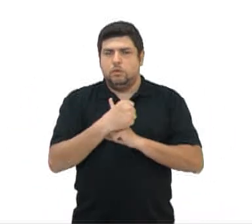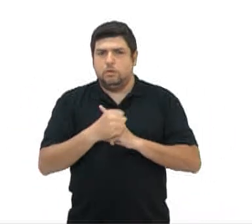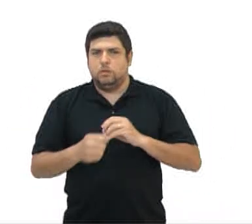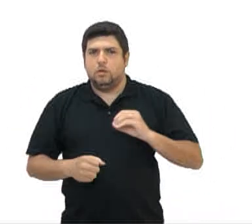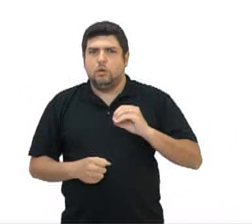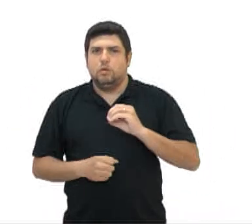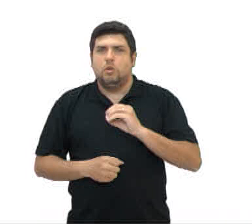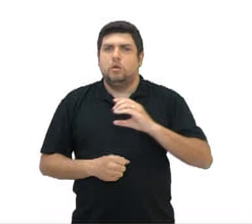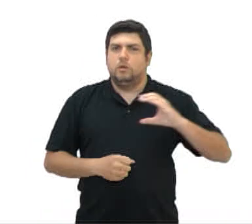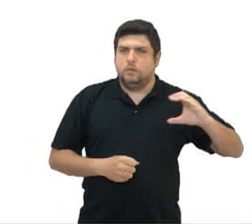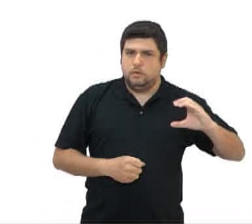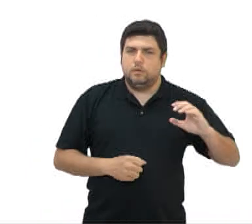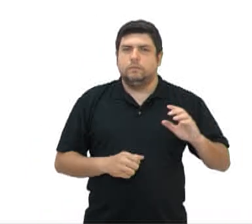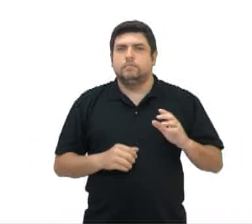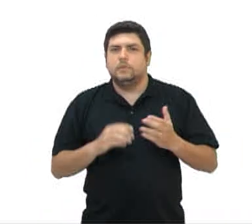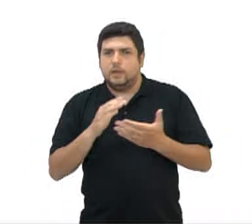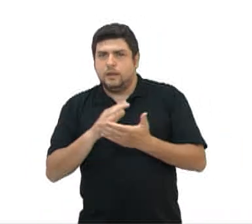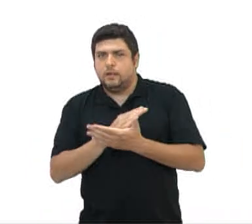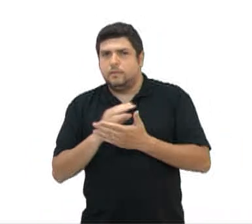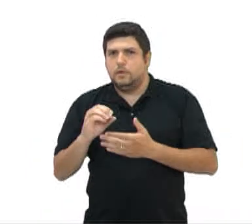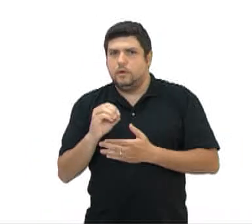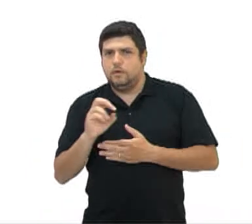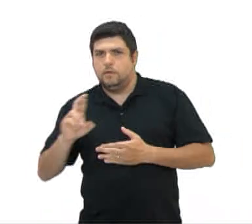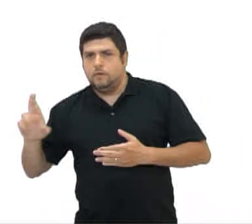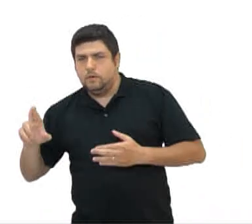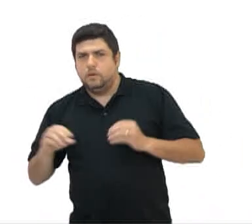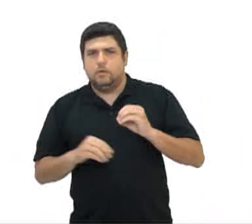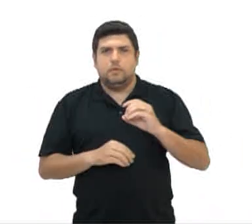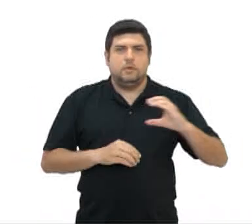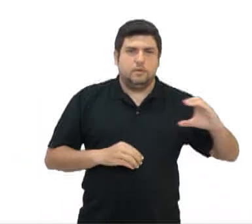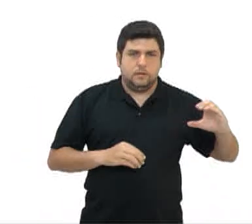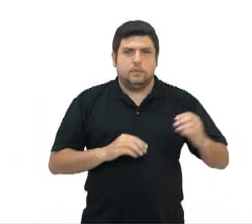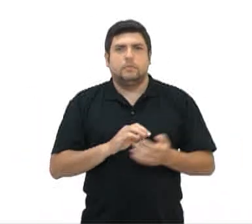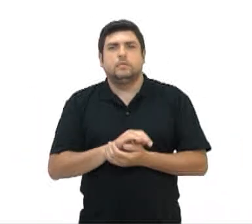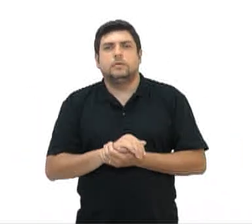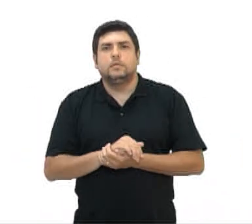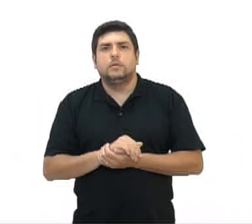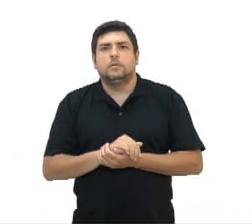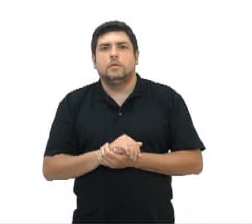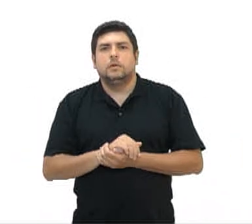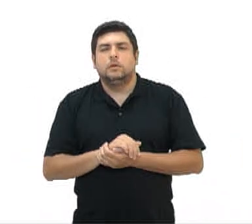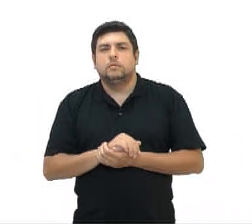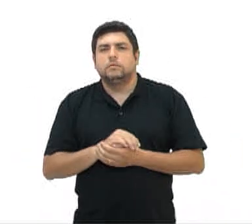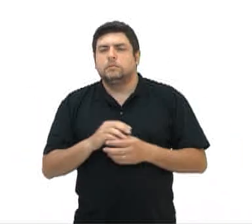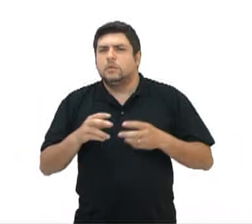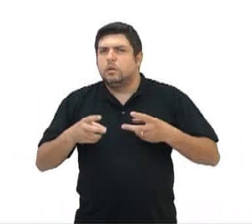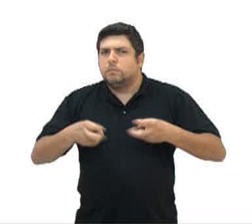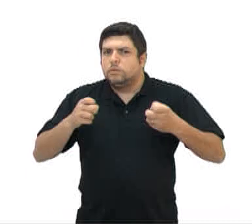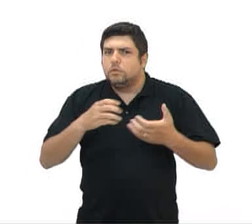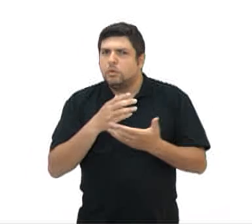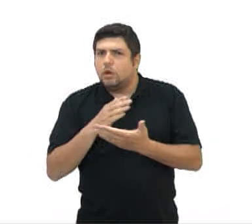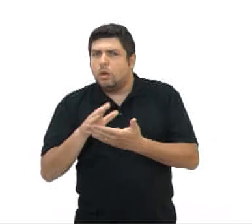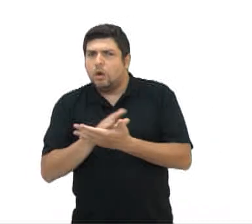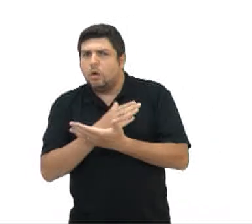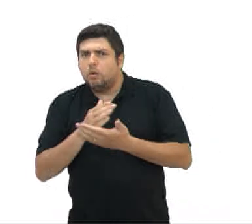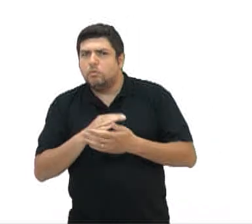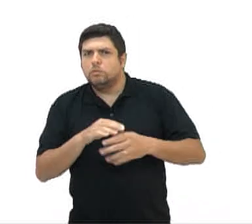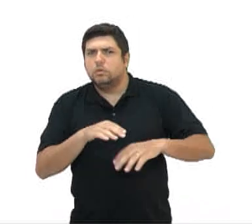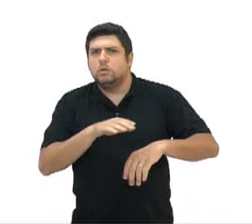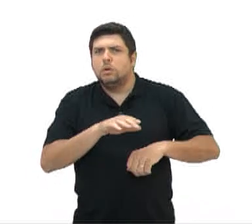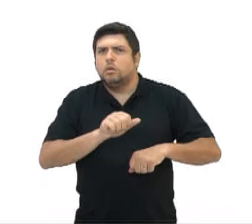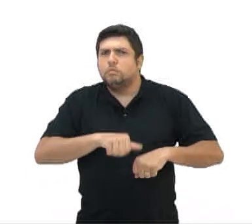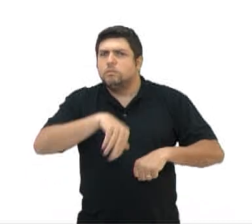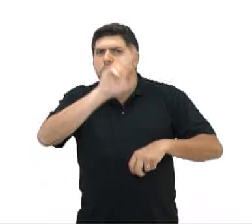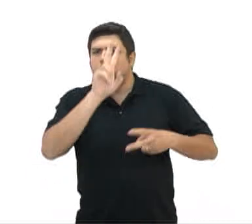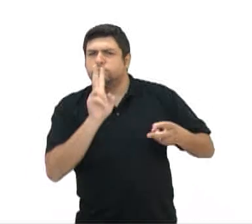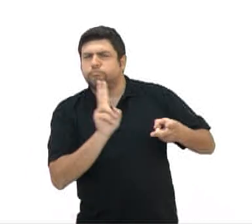vezes têm uma ruptura grandíssima. Verificamos que algumas são muito mais fechadas que outras. Seu